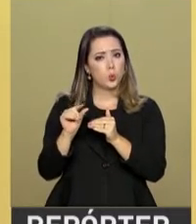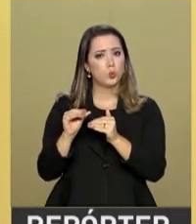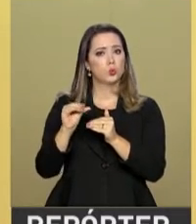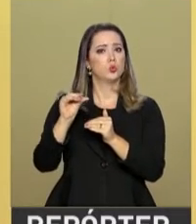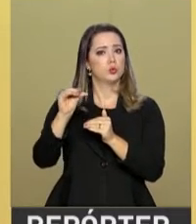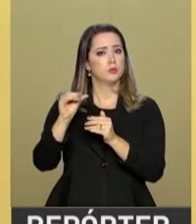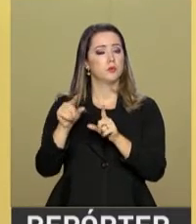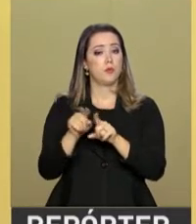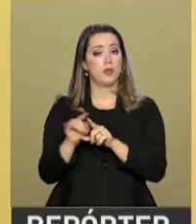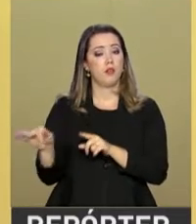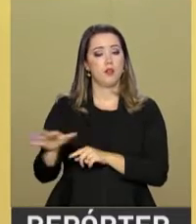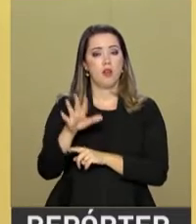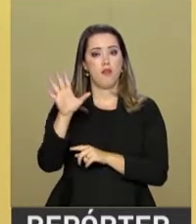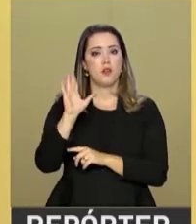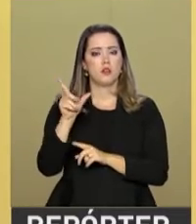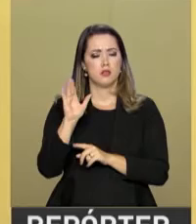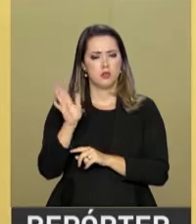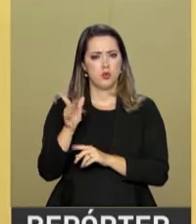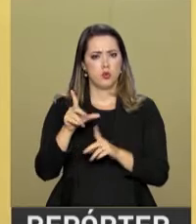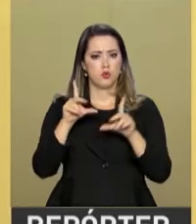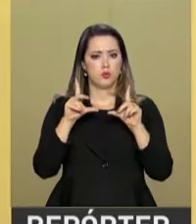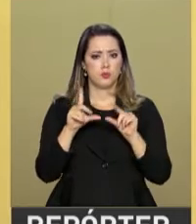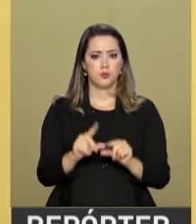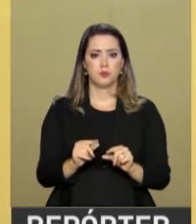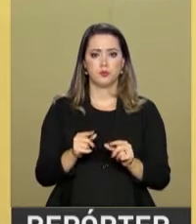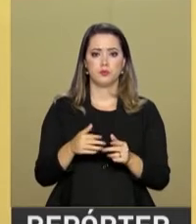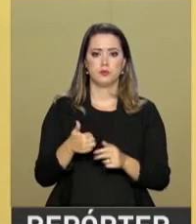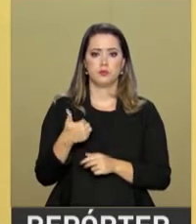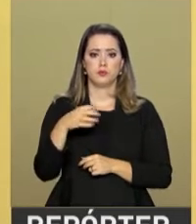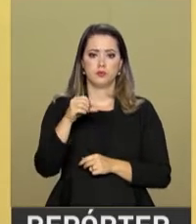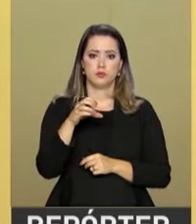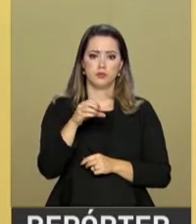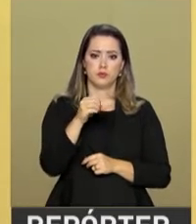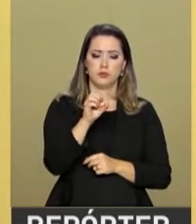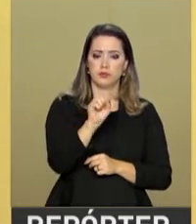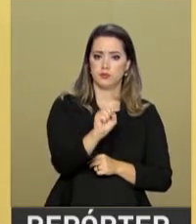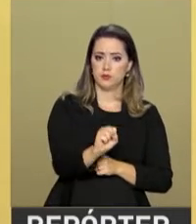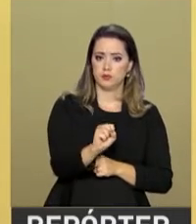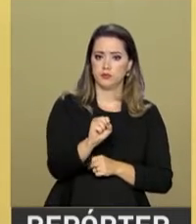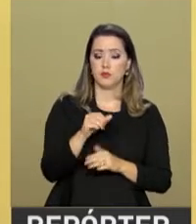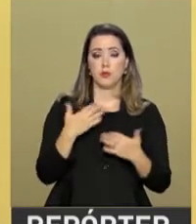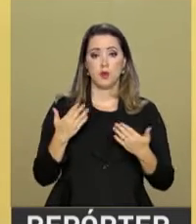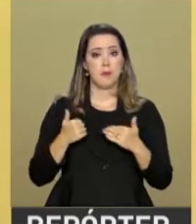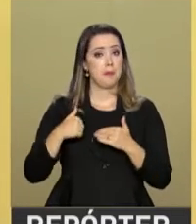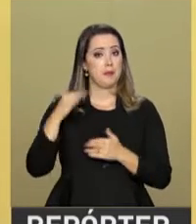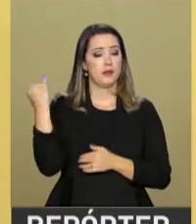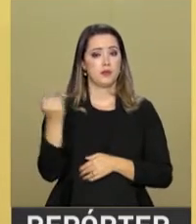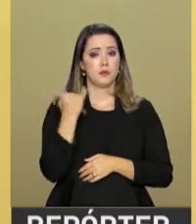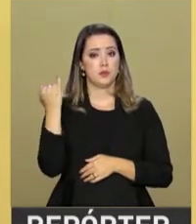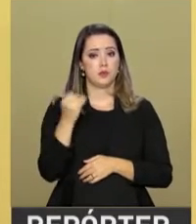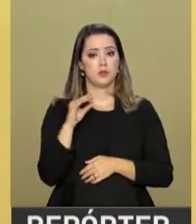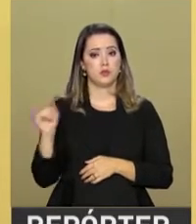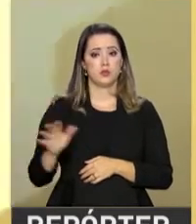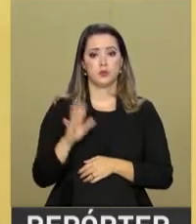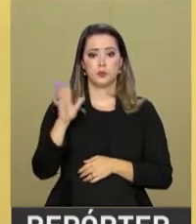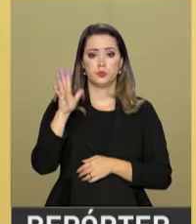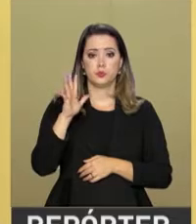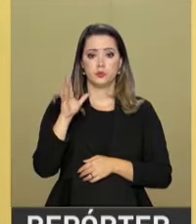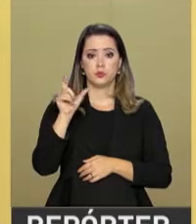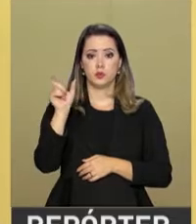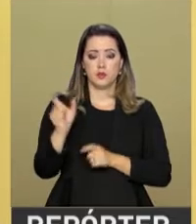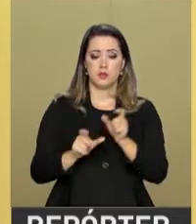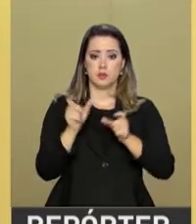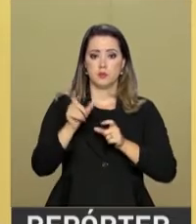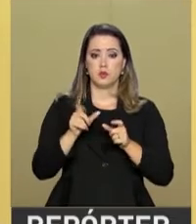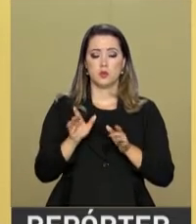inflação brasileira já foi a menor desde 1998. E, mais importante, a inflação para aqueles